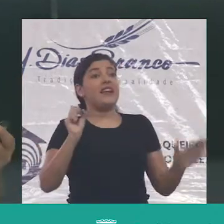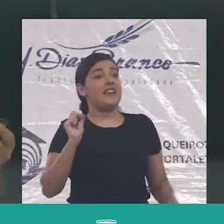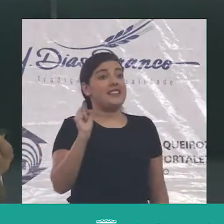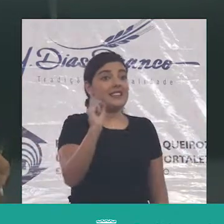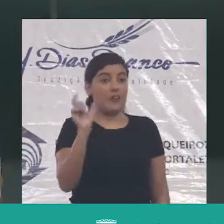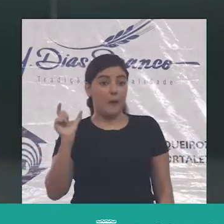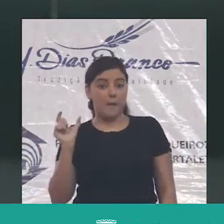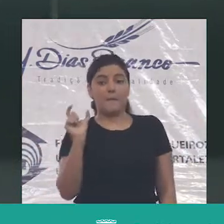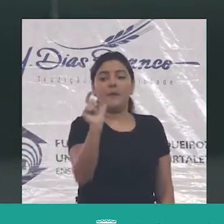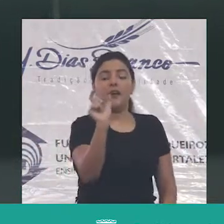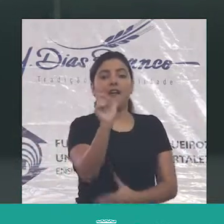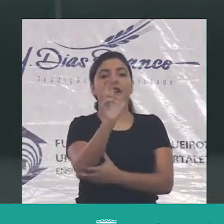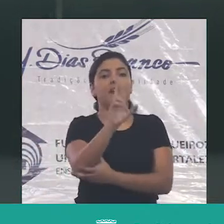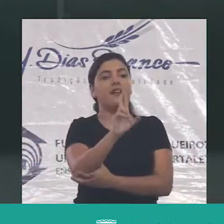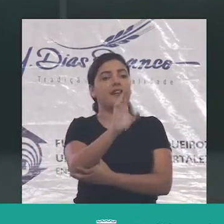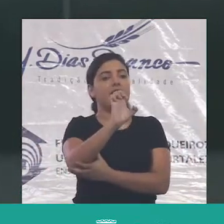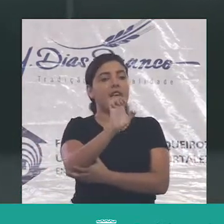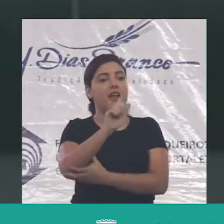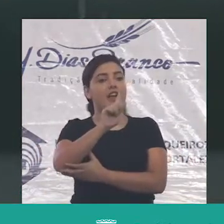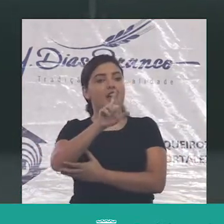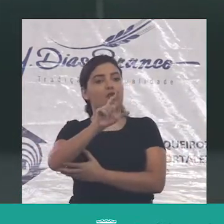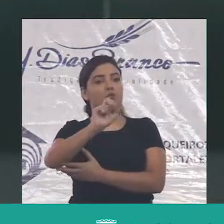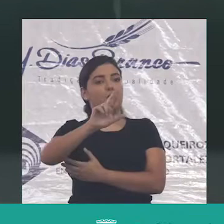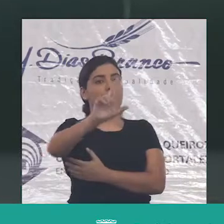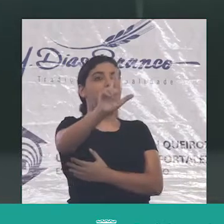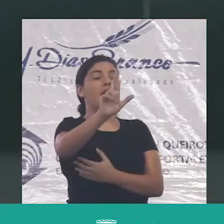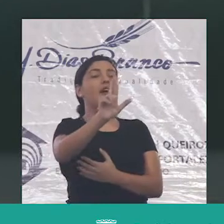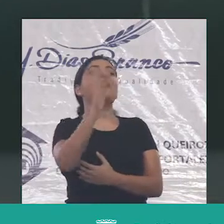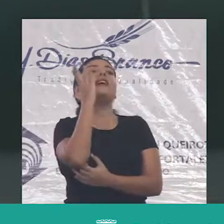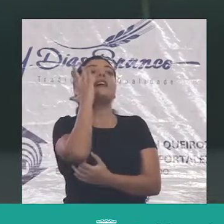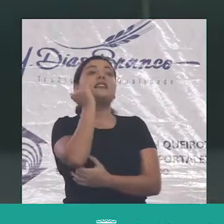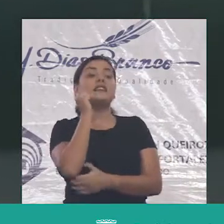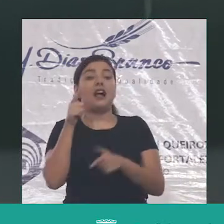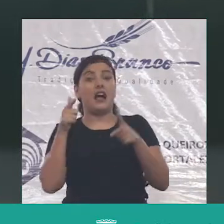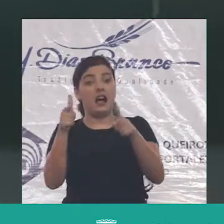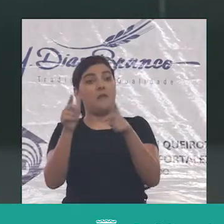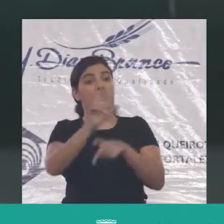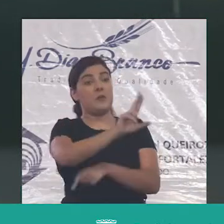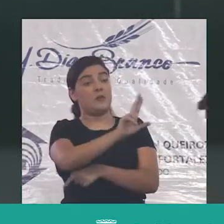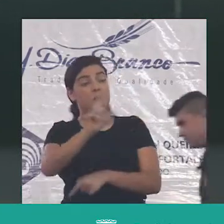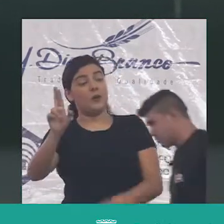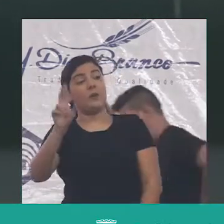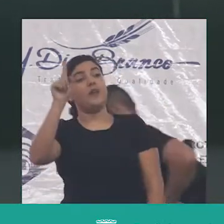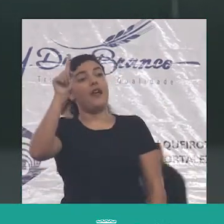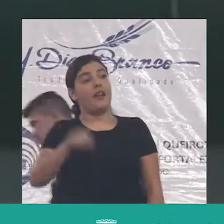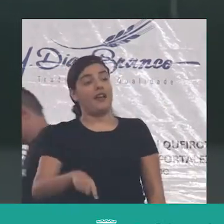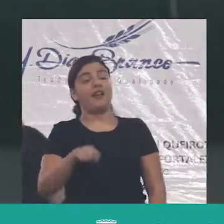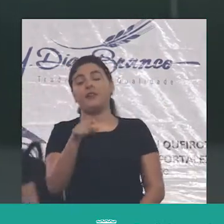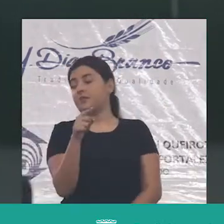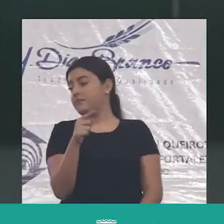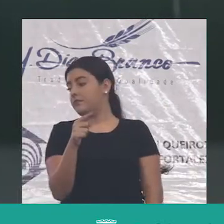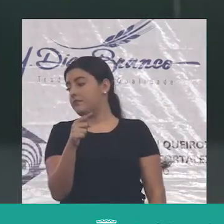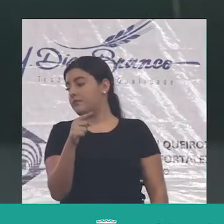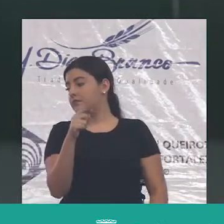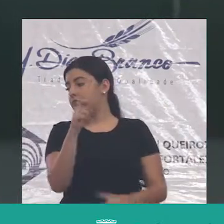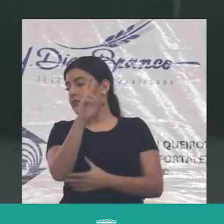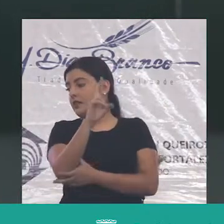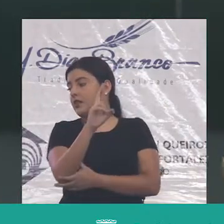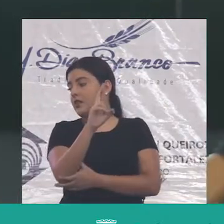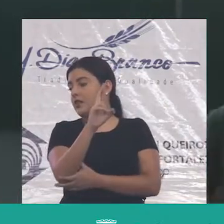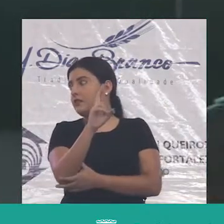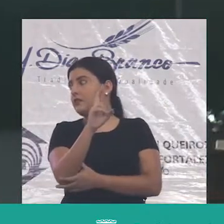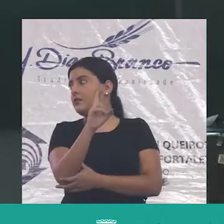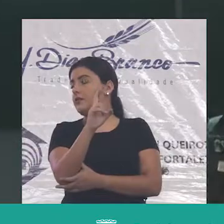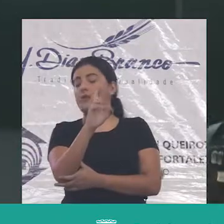prisma pentagonal regular, eu já sei que esse pentágono tem que ser um pentágono regular,